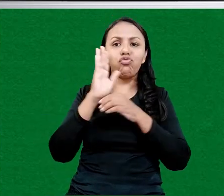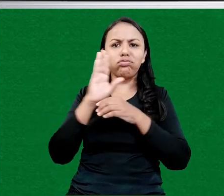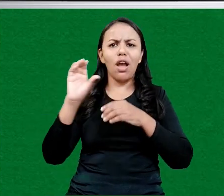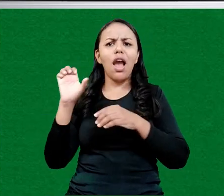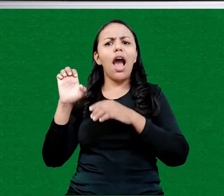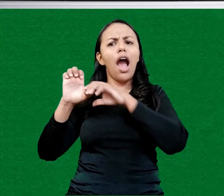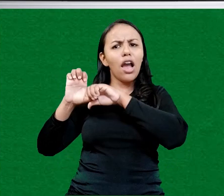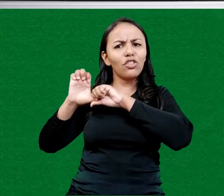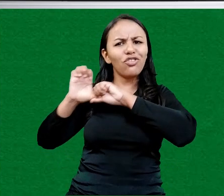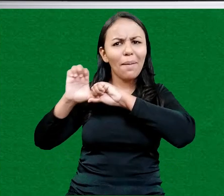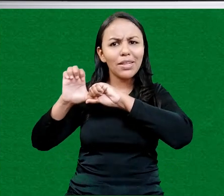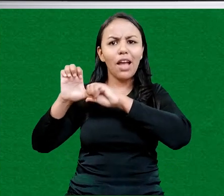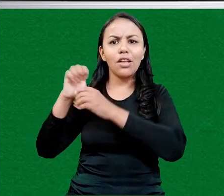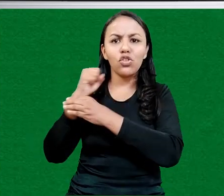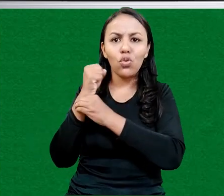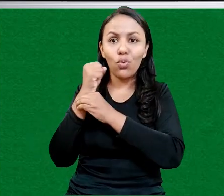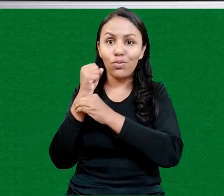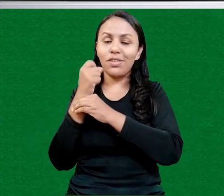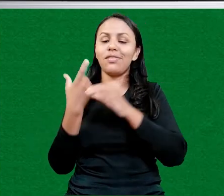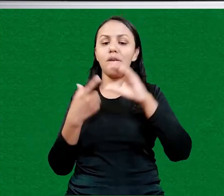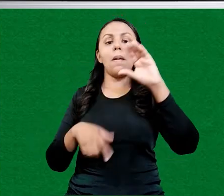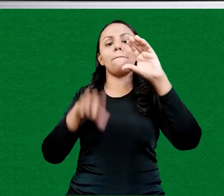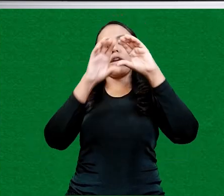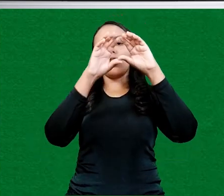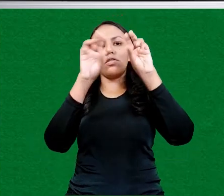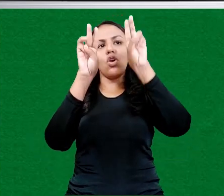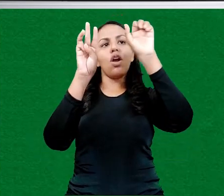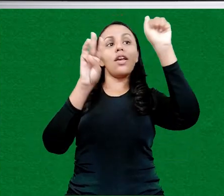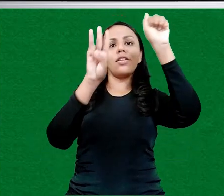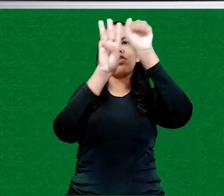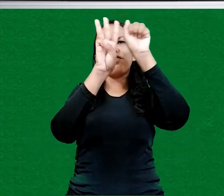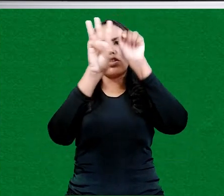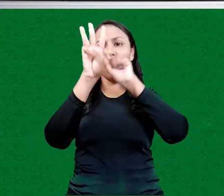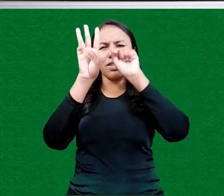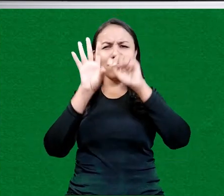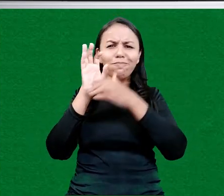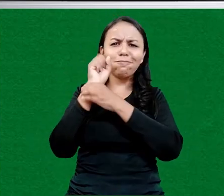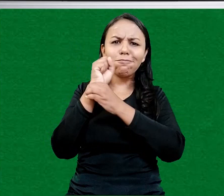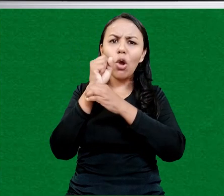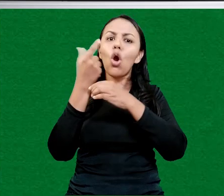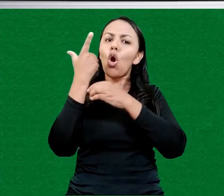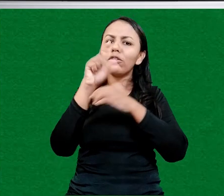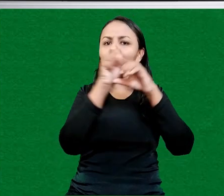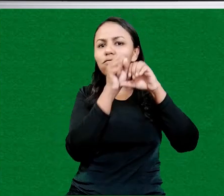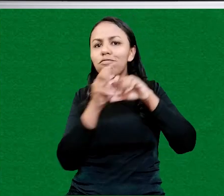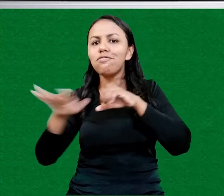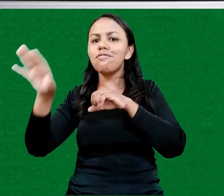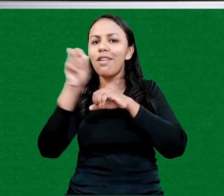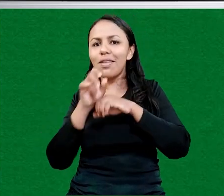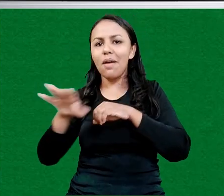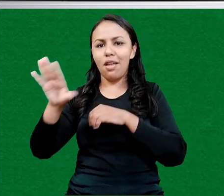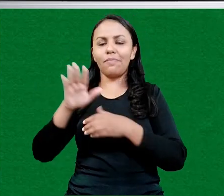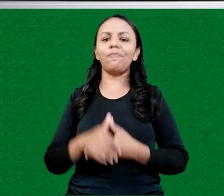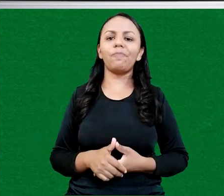para que esse fosfato, que é a energia, possa ser liberado. E aí nós temos um alimento muito interessante que